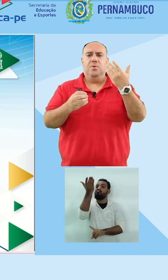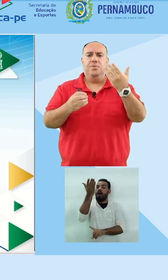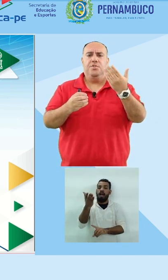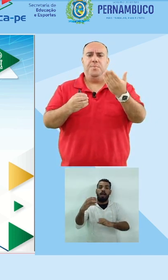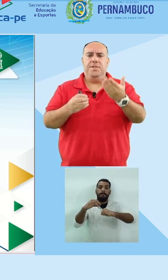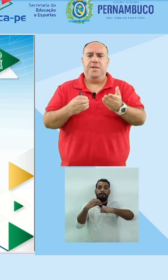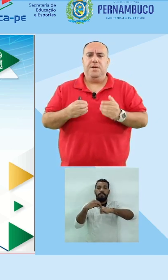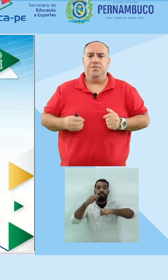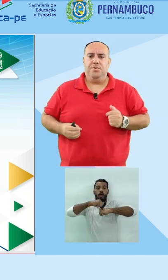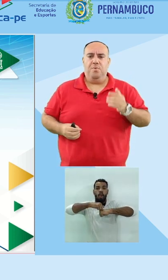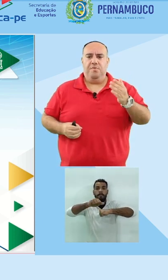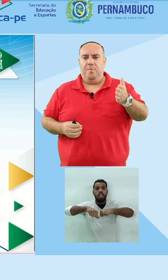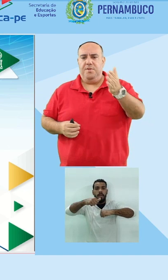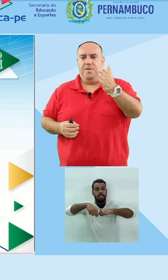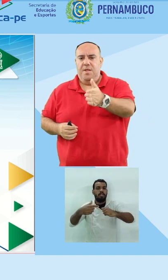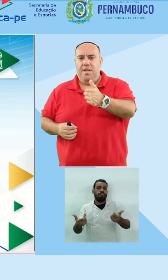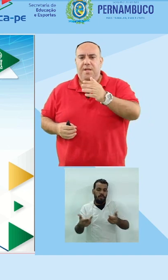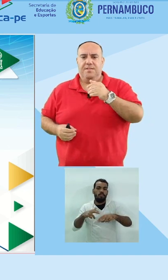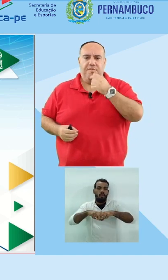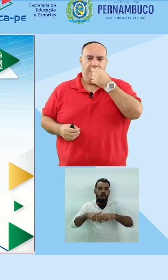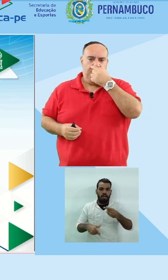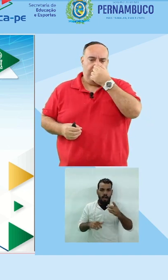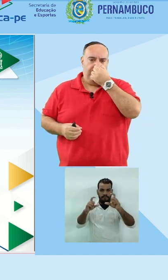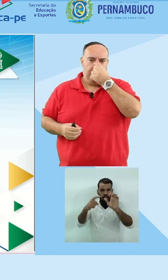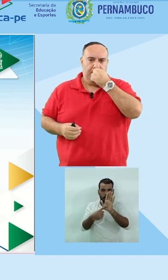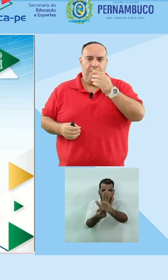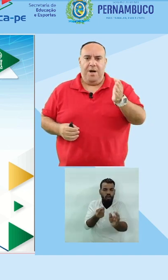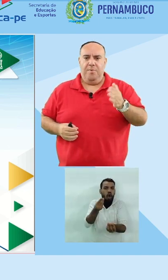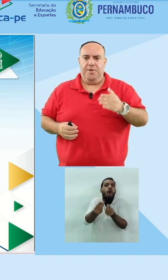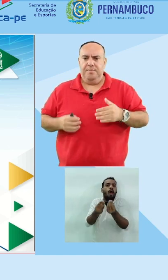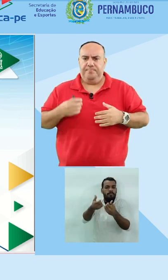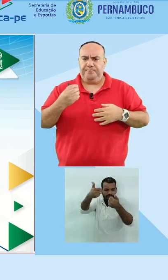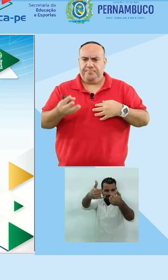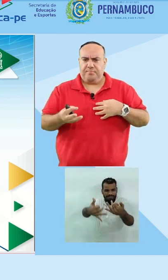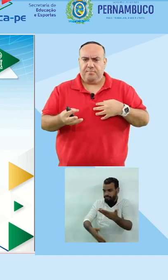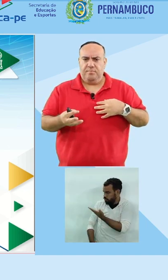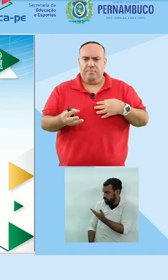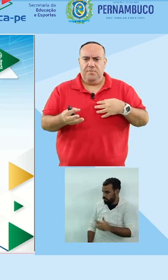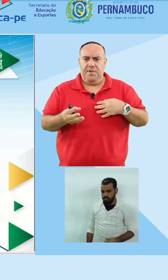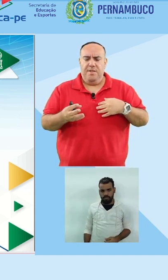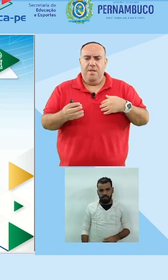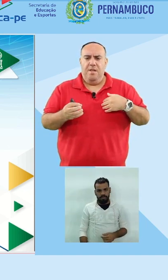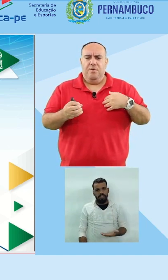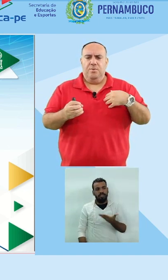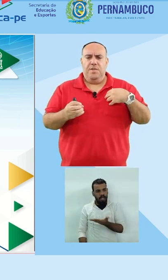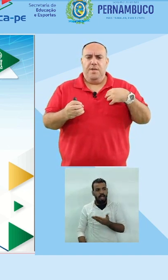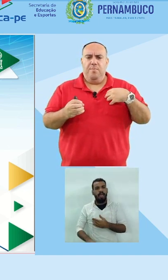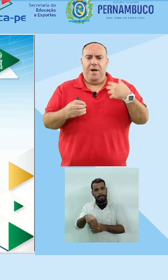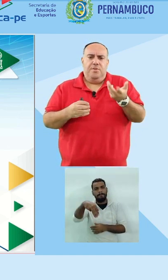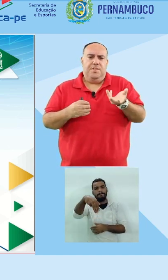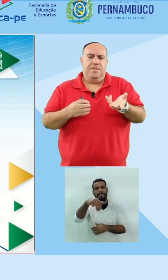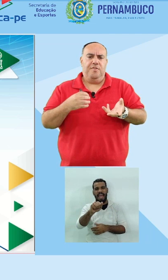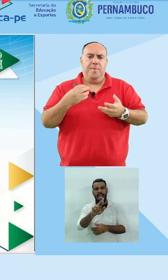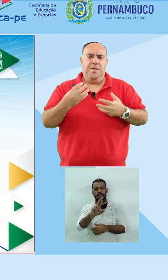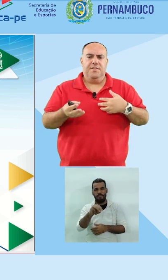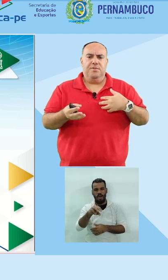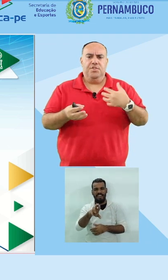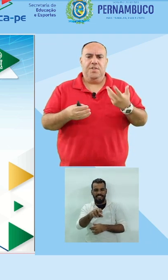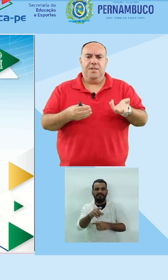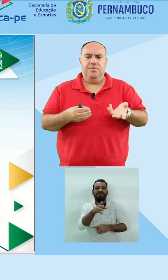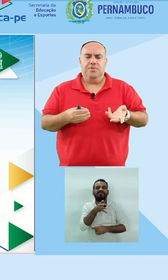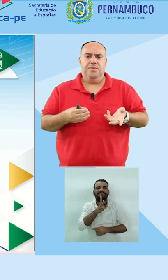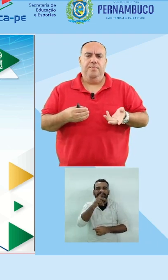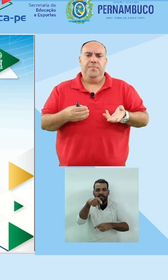organização dos minerais, conforme essa foto. A foto é um mármore, né? O mármore usado na